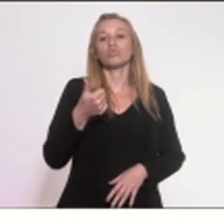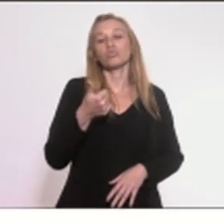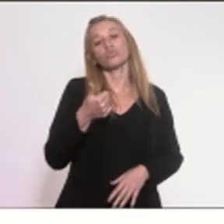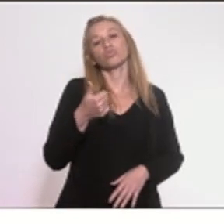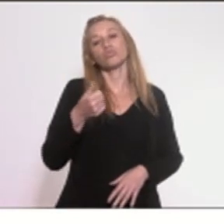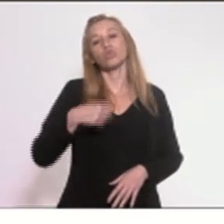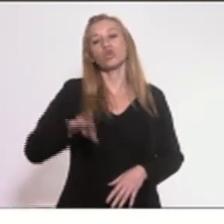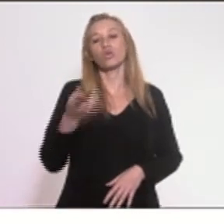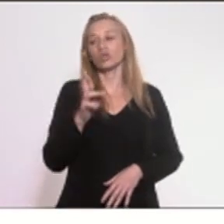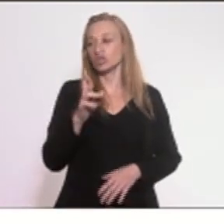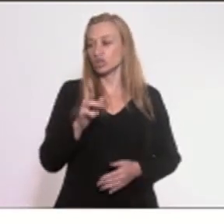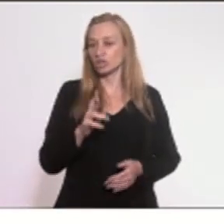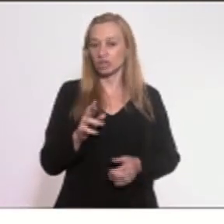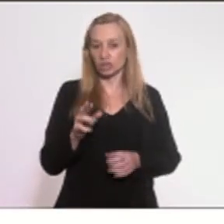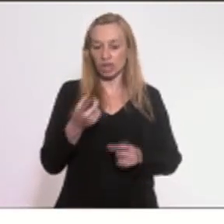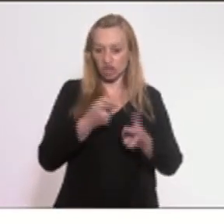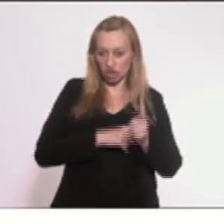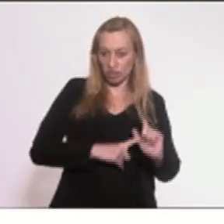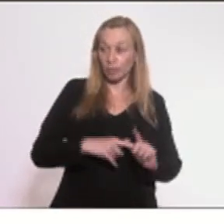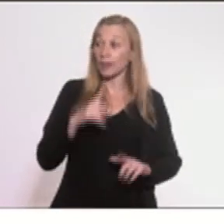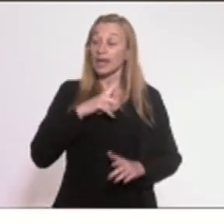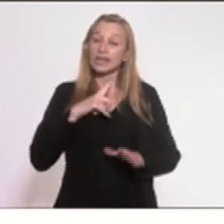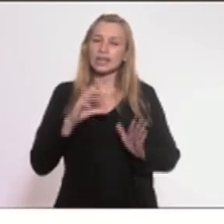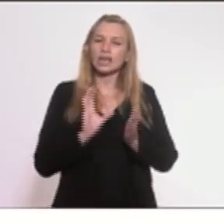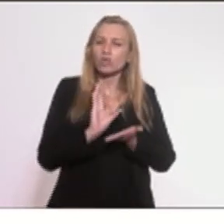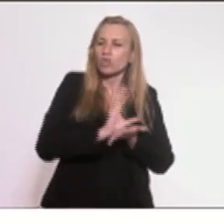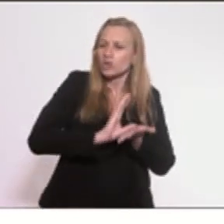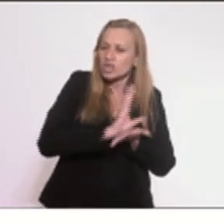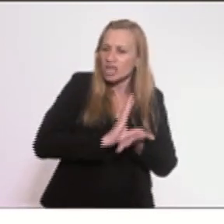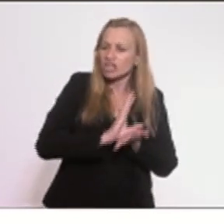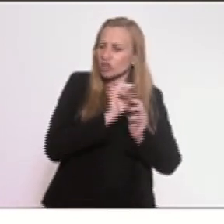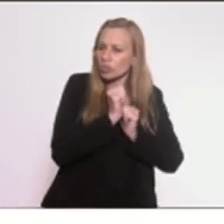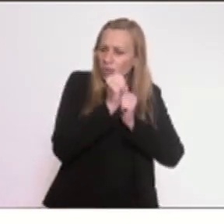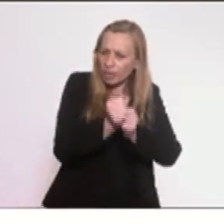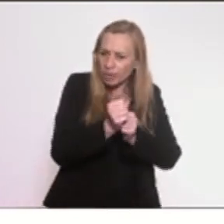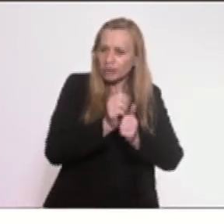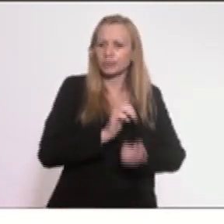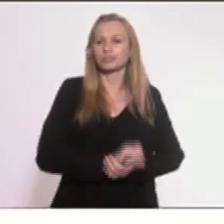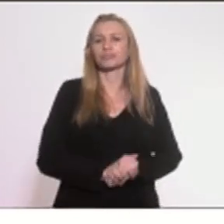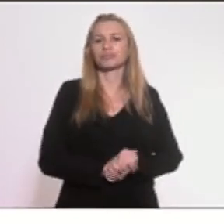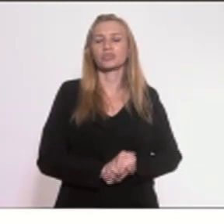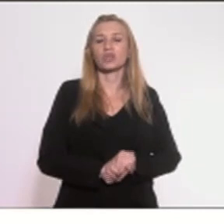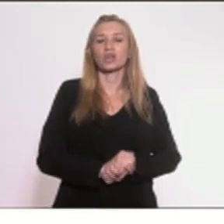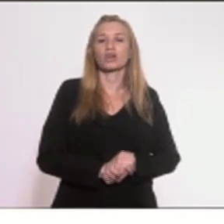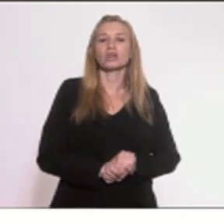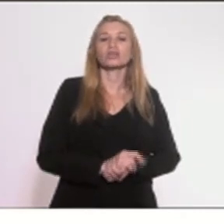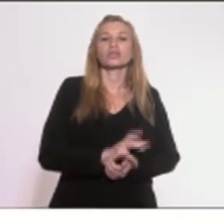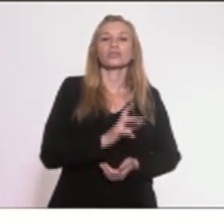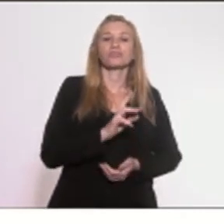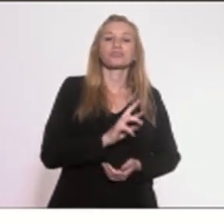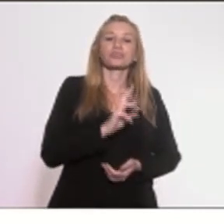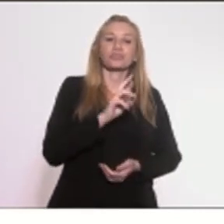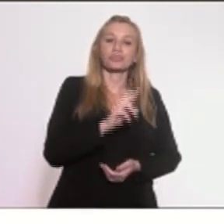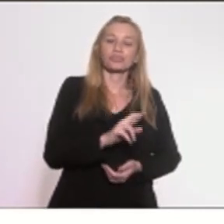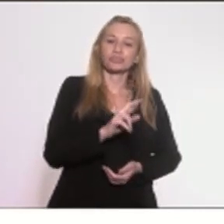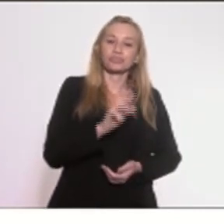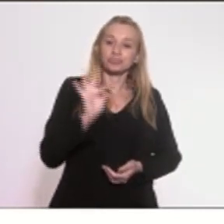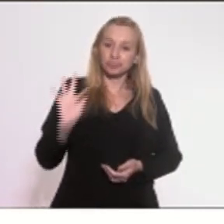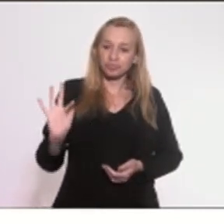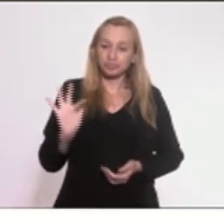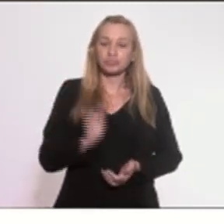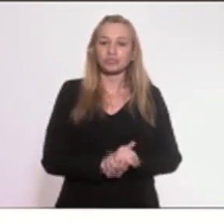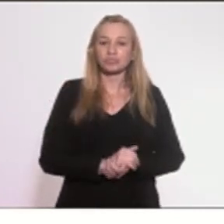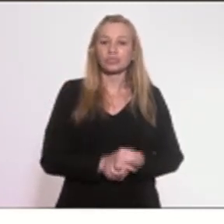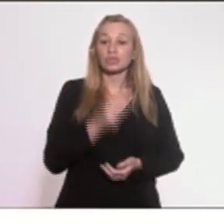E tem o Conselho de Acompanhamento do Regime de Recuperação Fiscal.